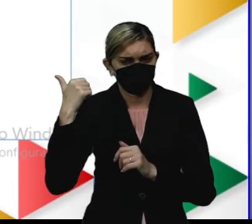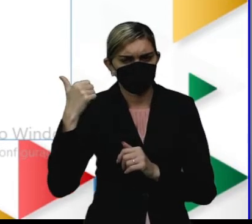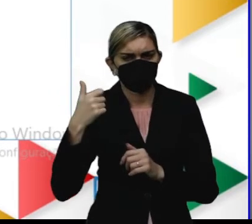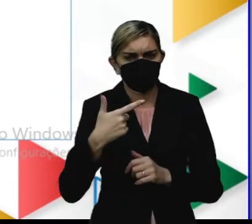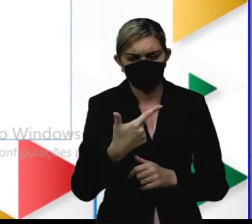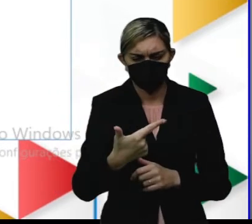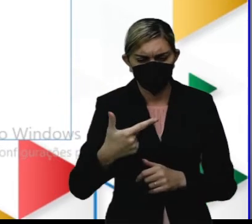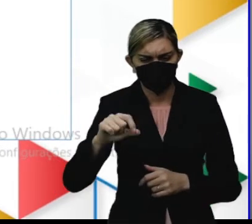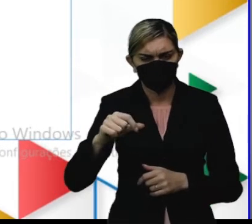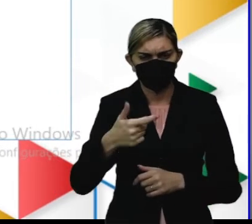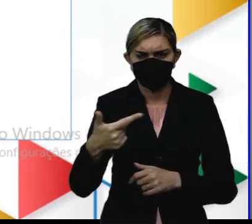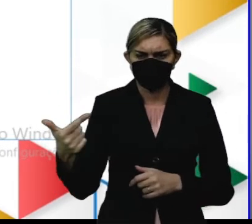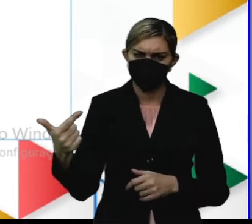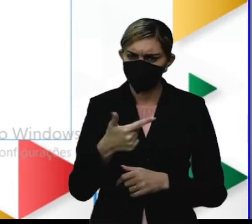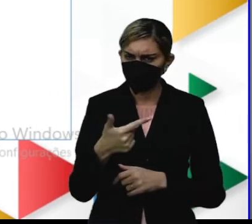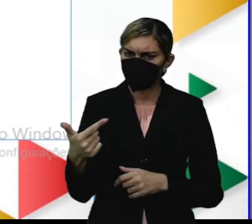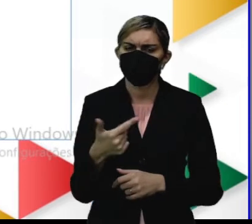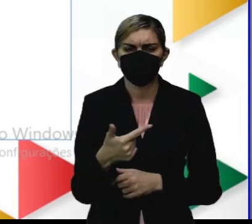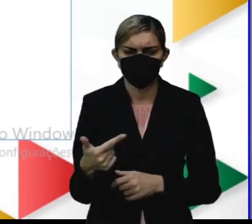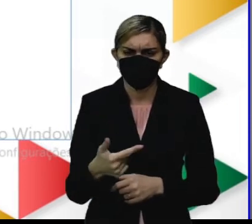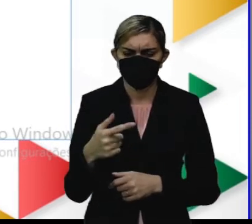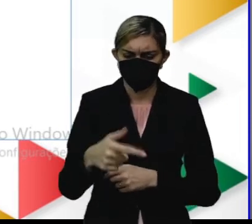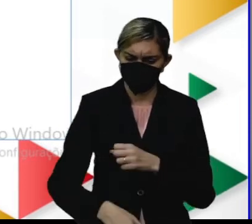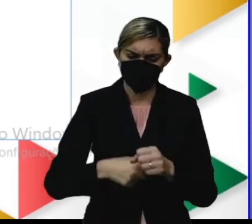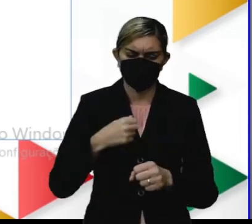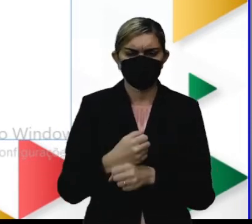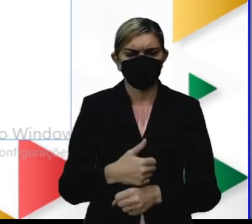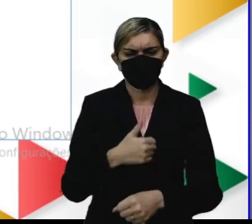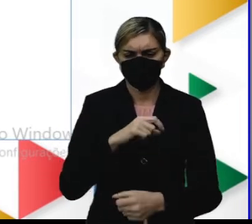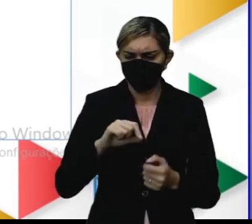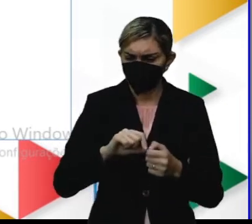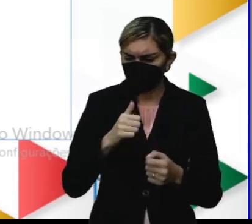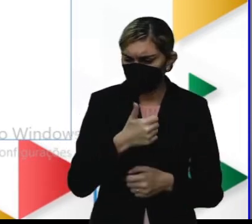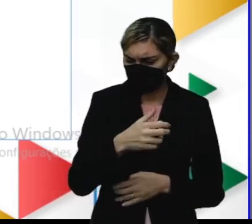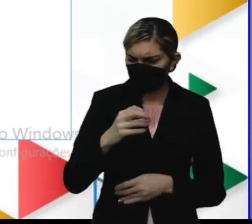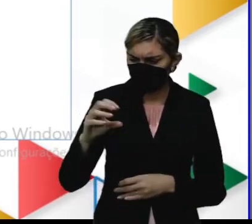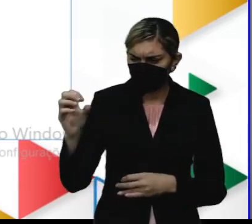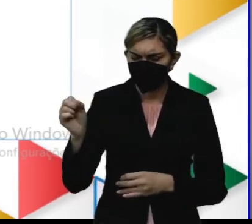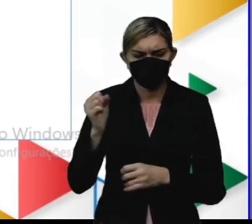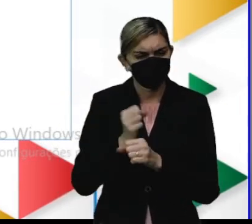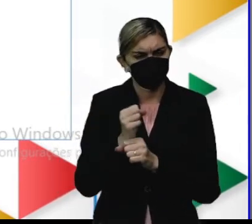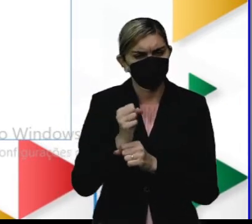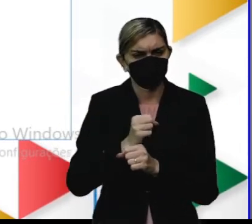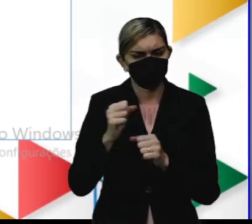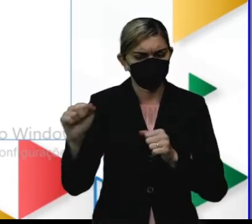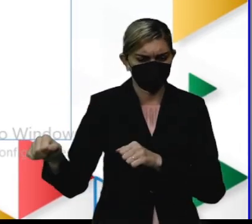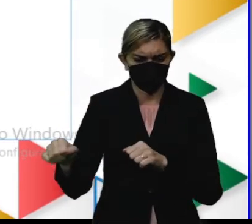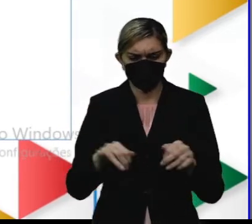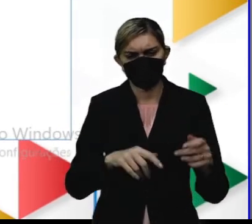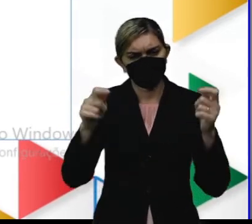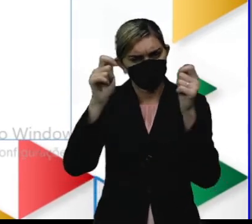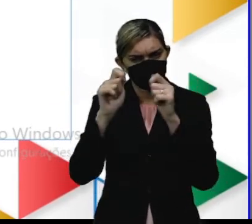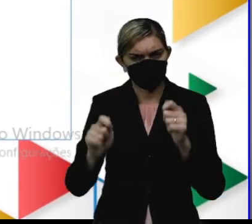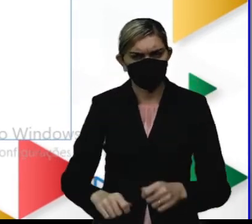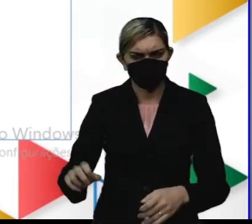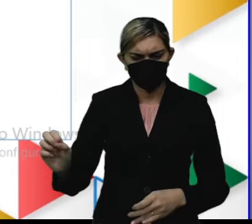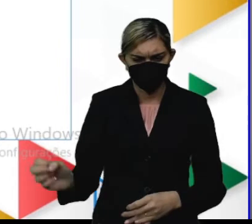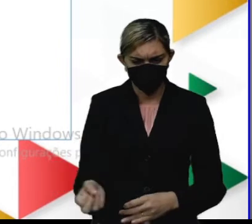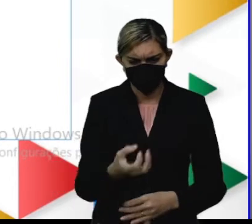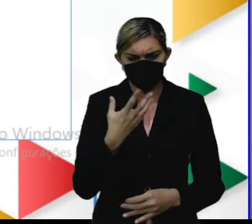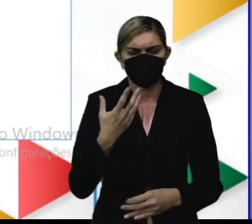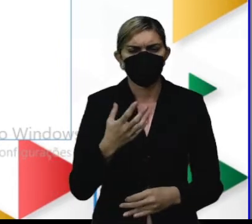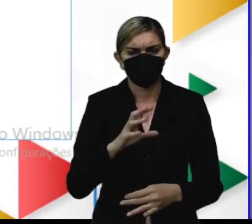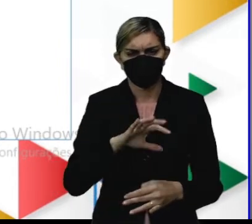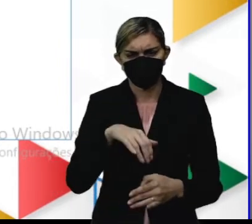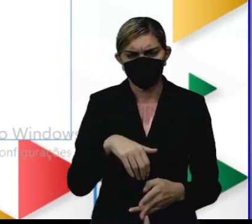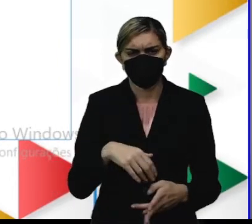em 2022. Esse ano a gente faz 100 anos que a gente teve uma Semana de Arte Moderna. A gente deixou de ser